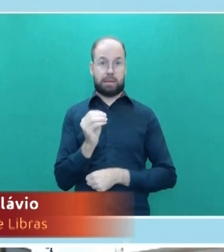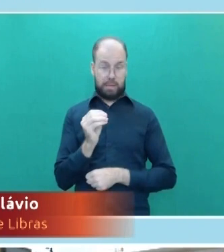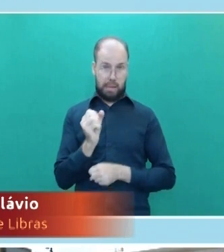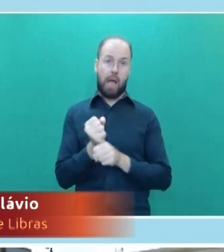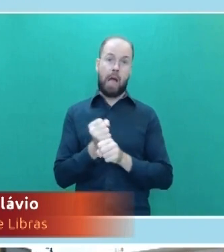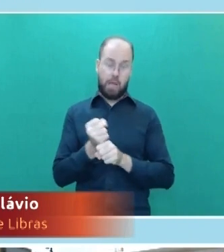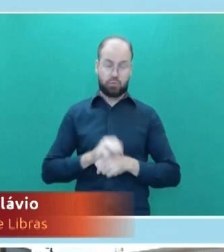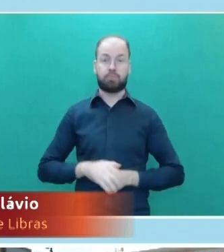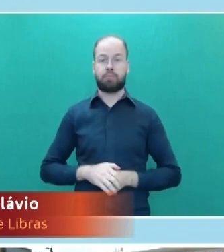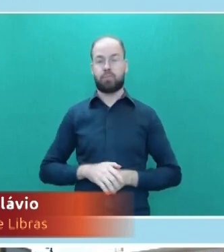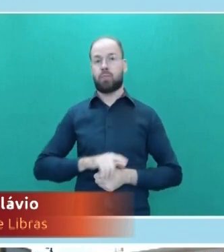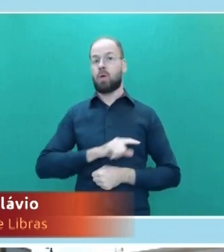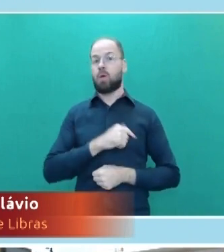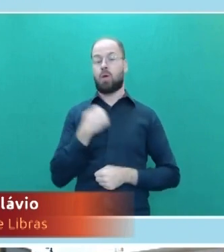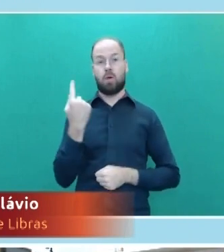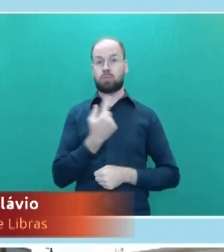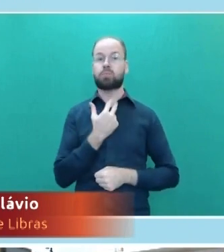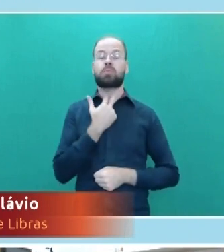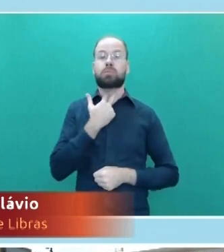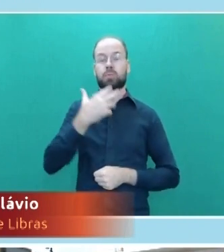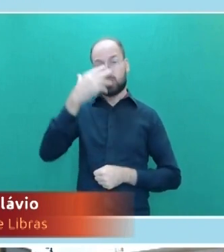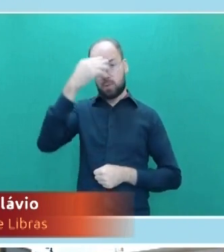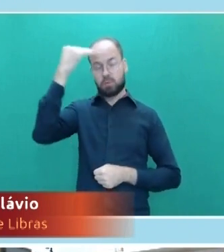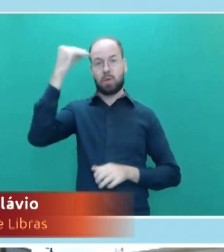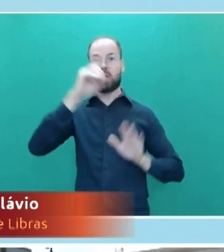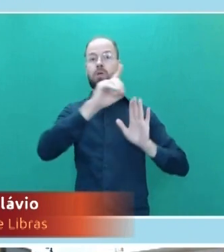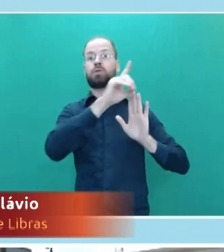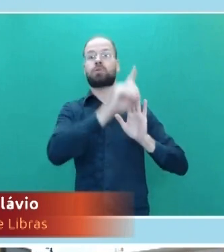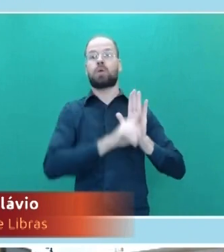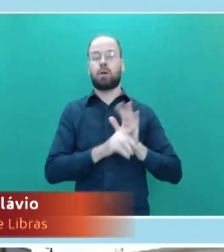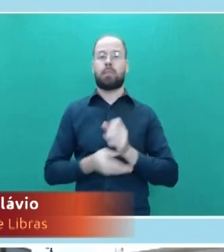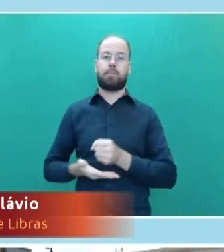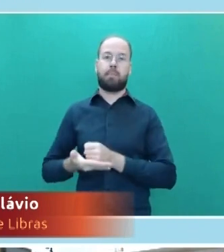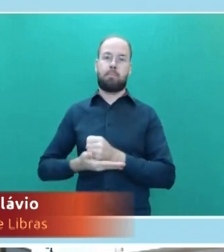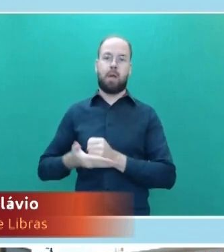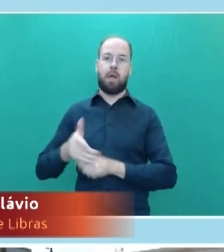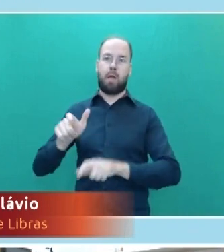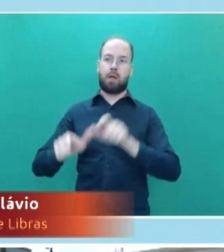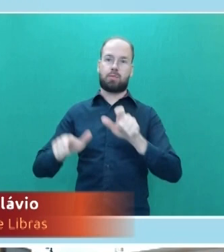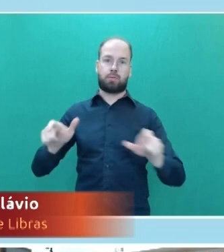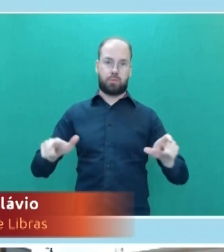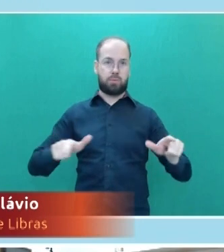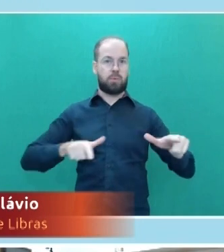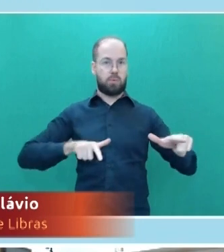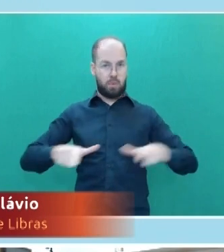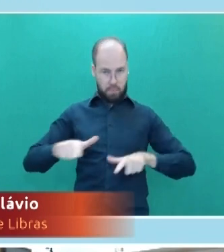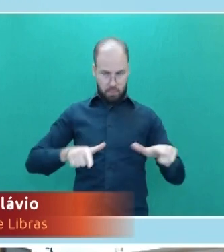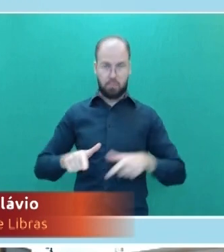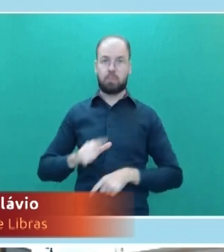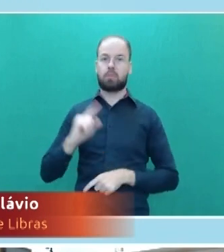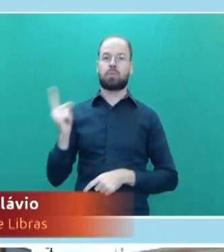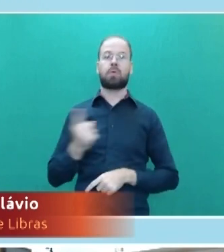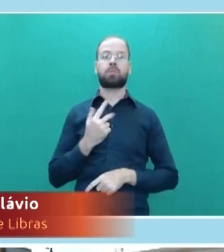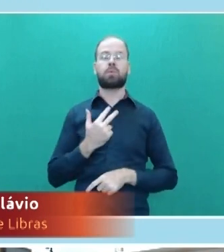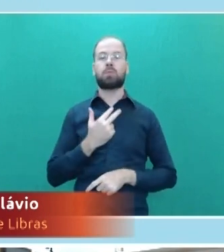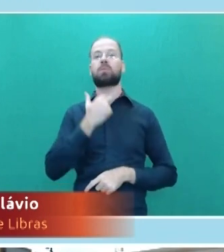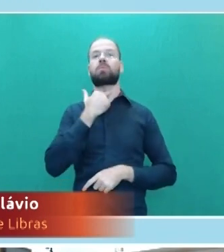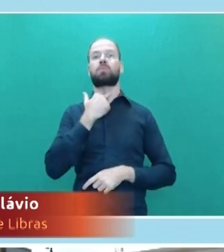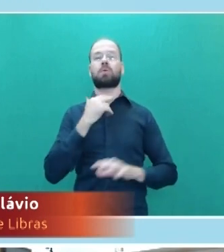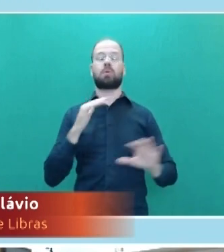direitos apresentados ali são os direitos básicos do trabalhador, né? Então, a gente não pode ter nenhum tipo de relação